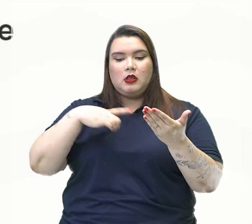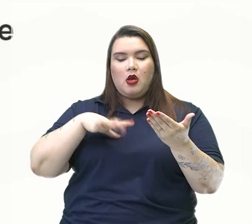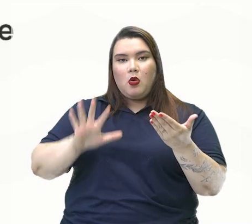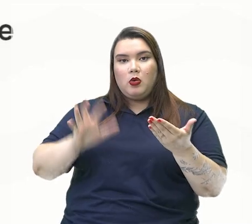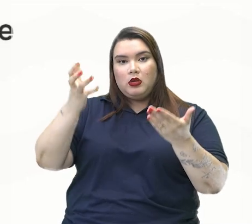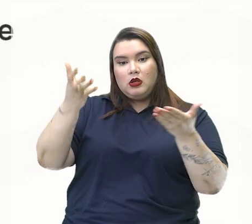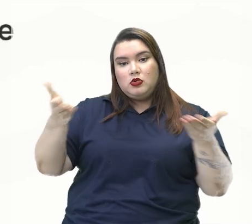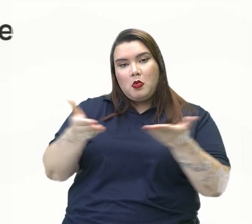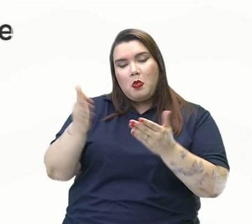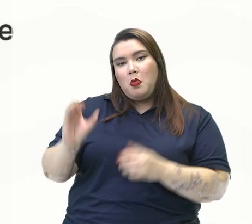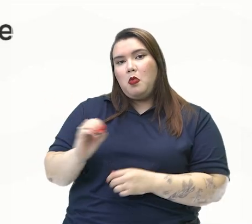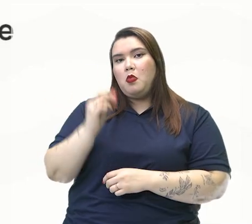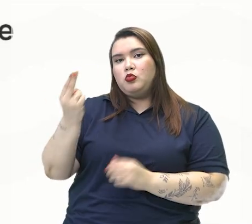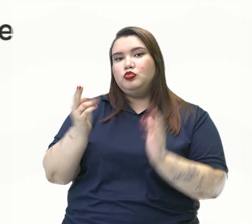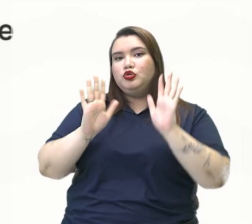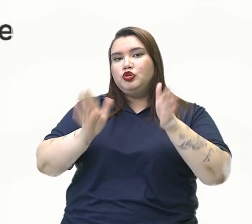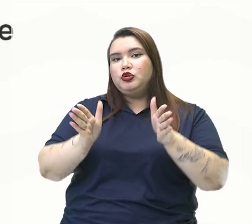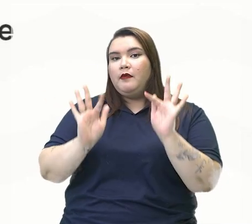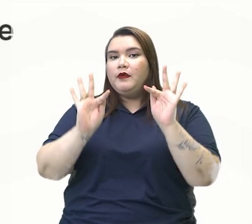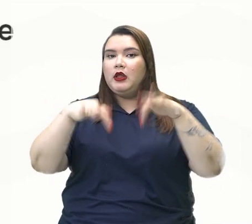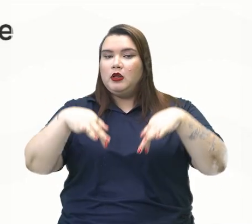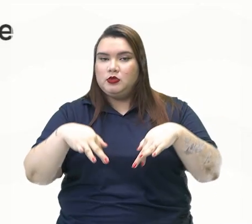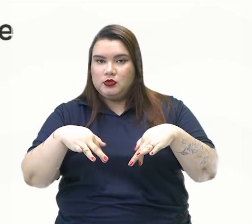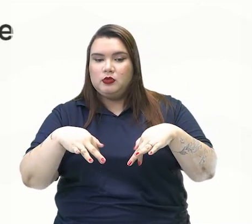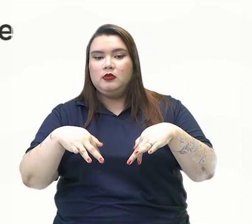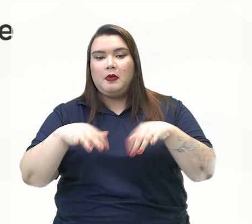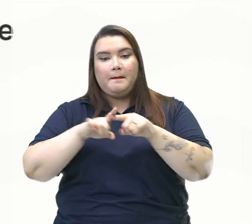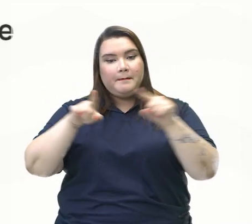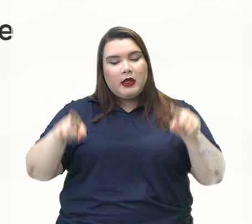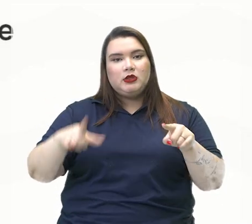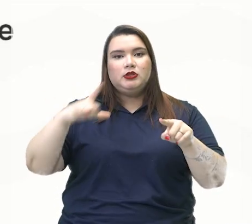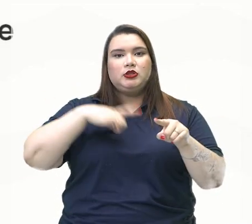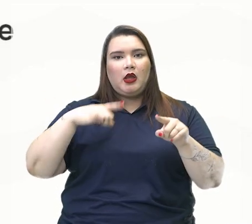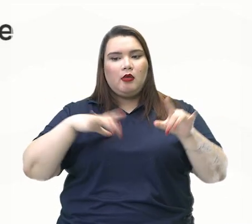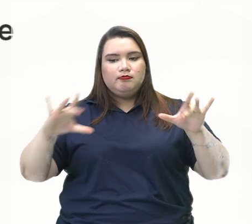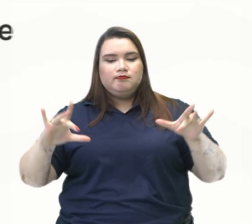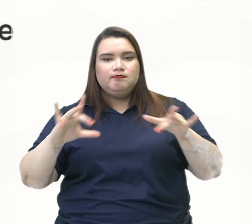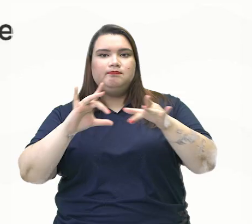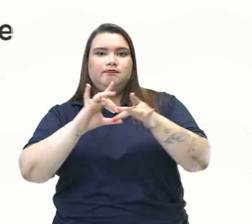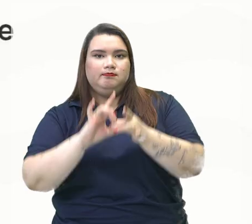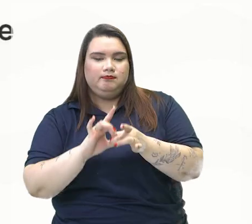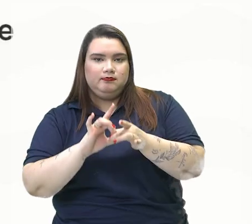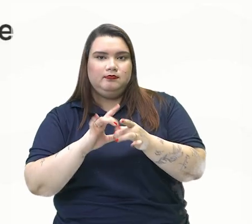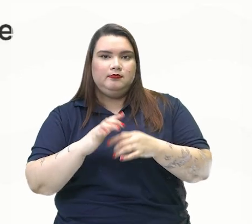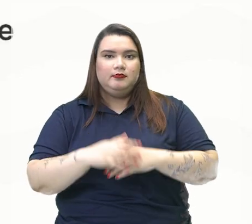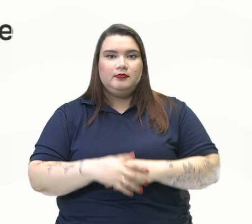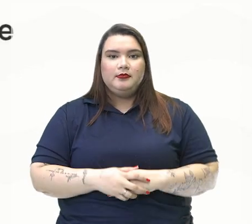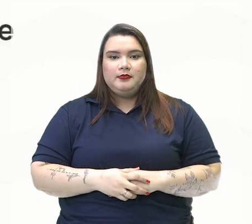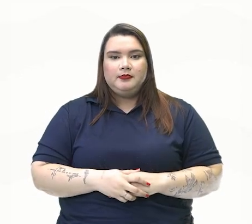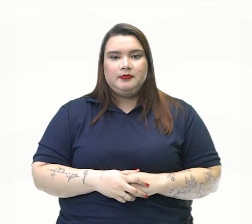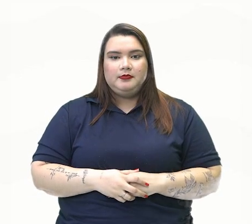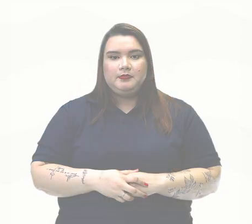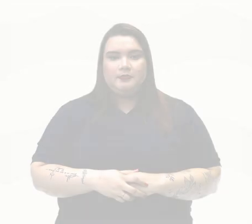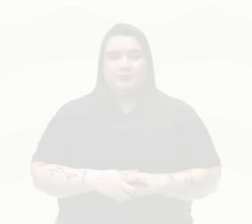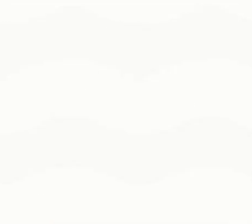no presente ou ele acabou de terminar, né? Mas ele tem uma conexão muito próxima com o presente. que nós temos para ver,